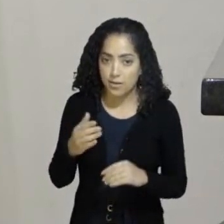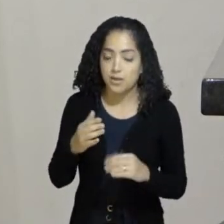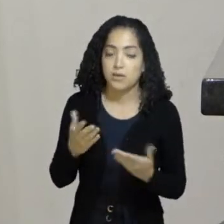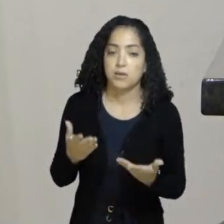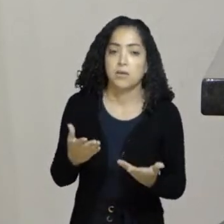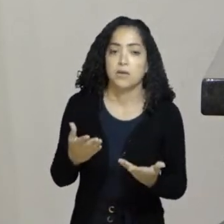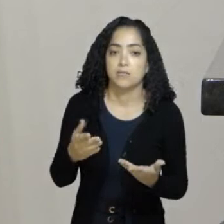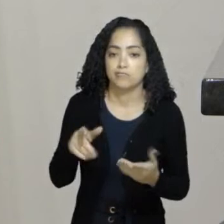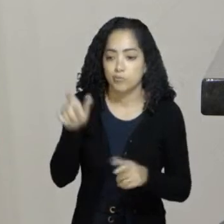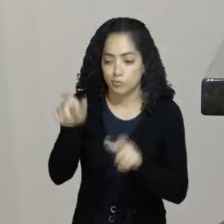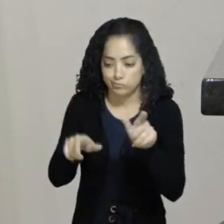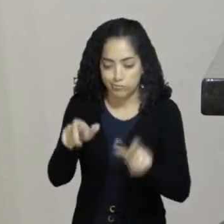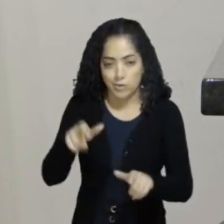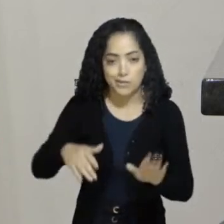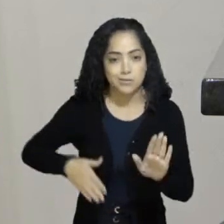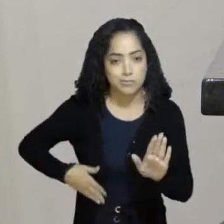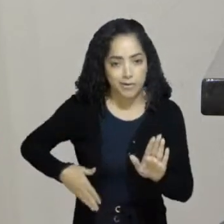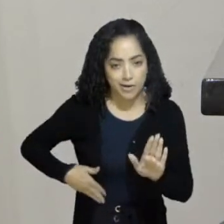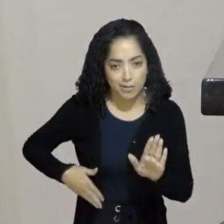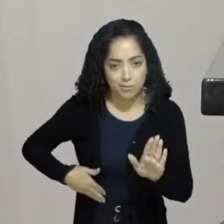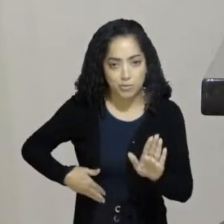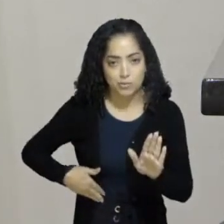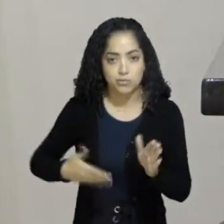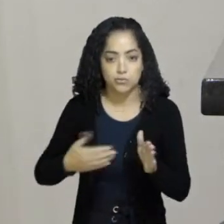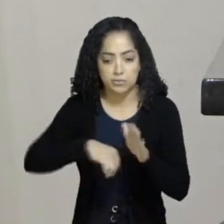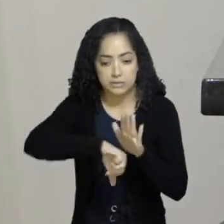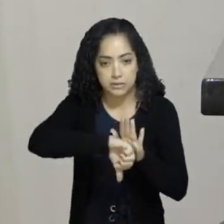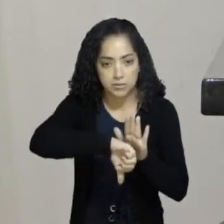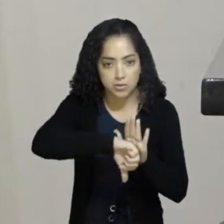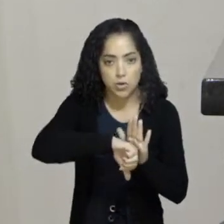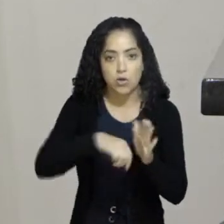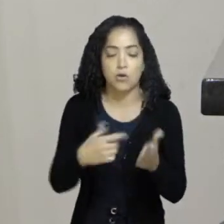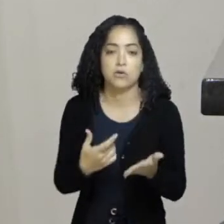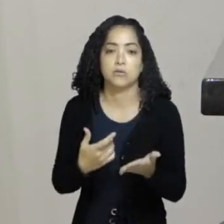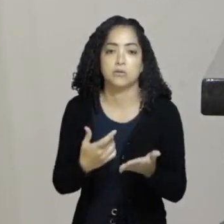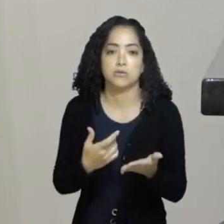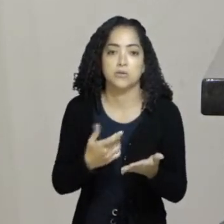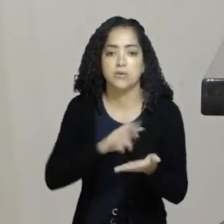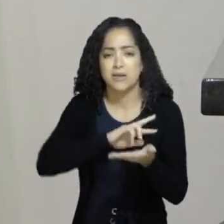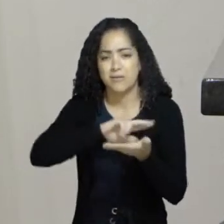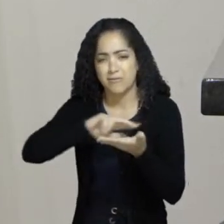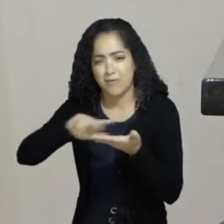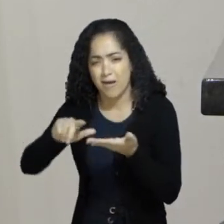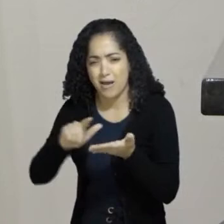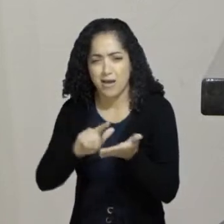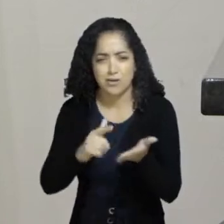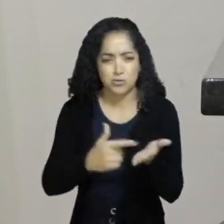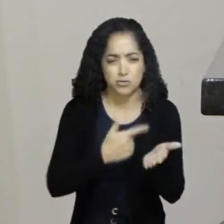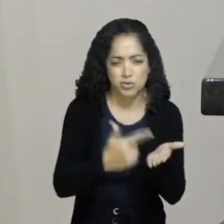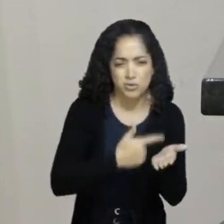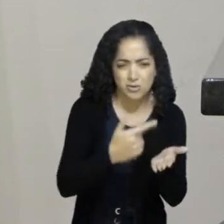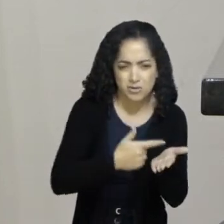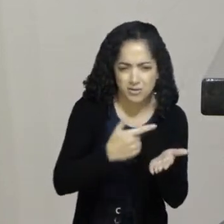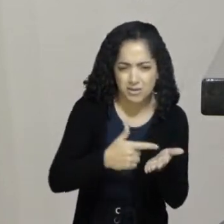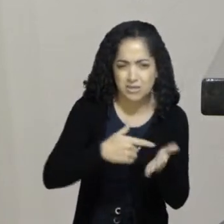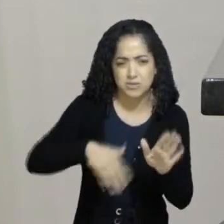vagabundos a UOL G1 MSC se jornalismo vagabundo